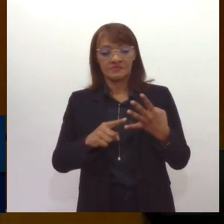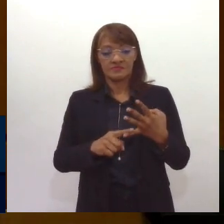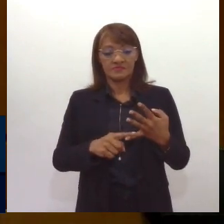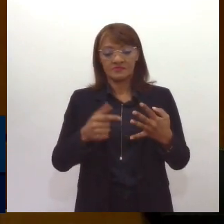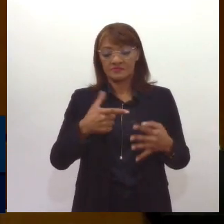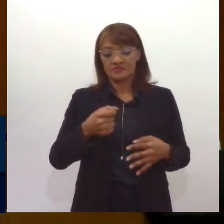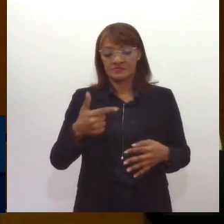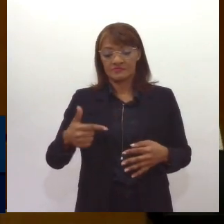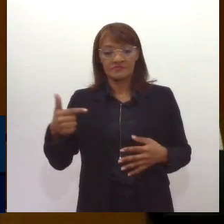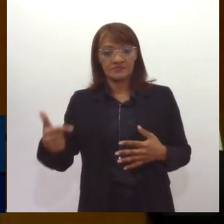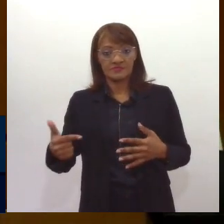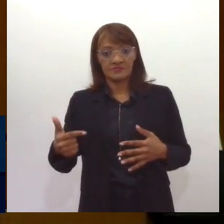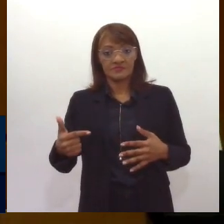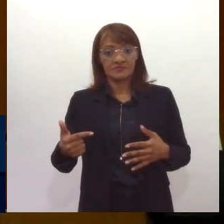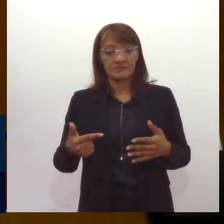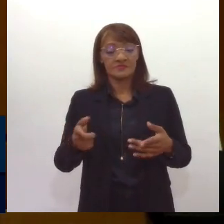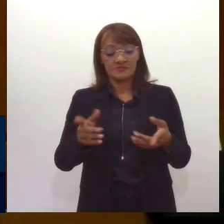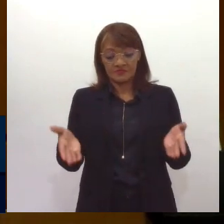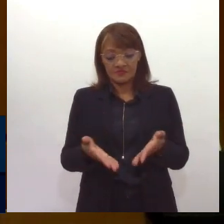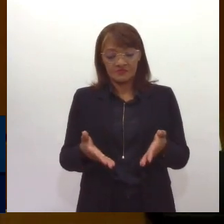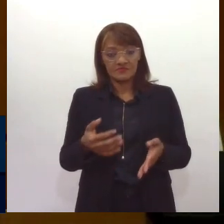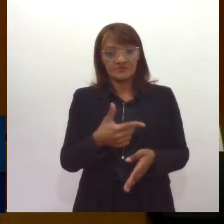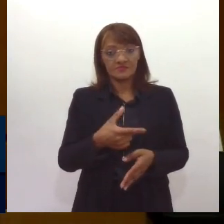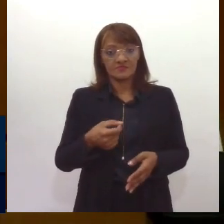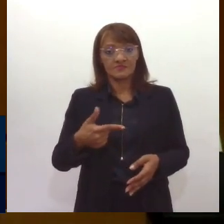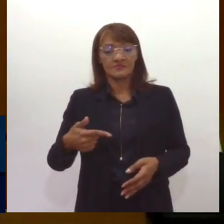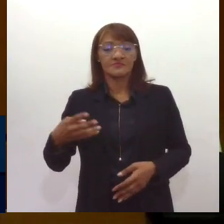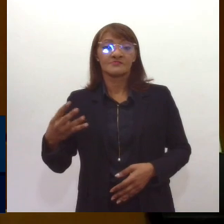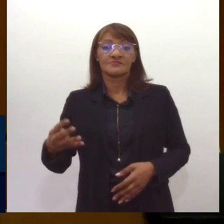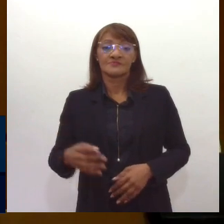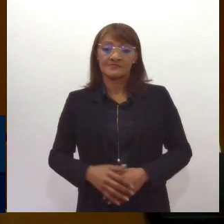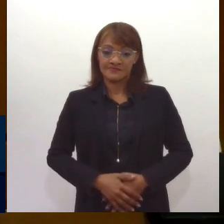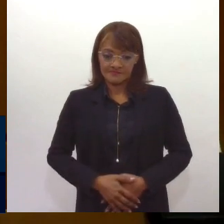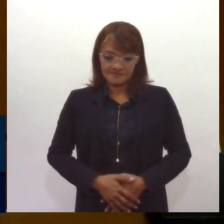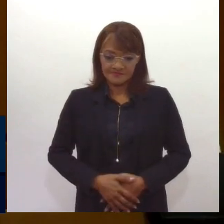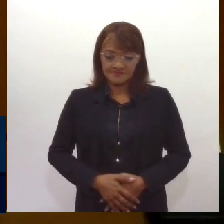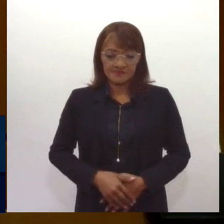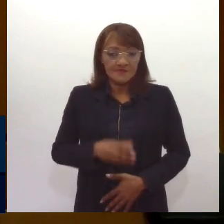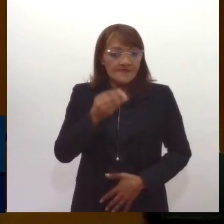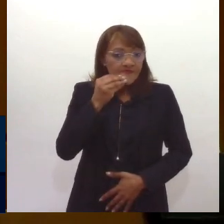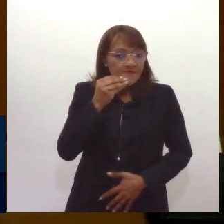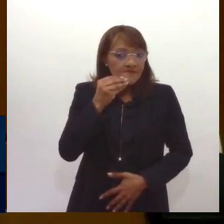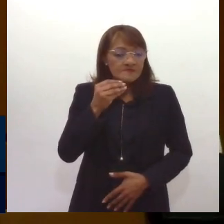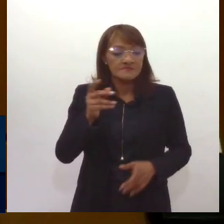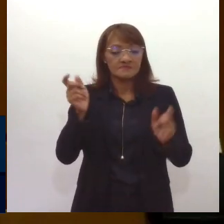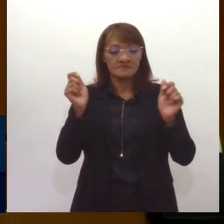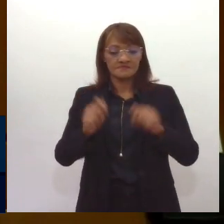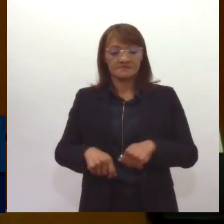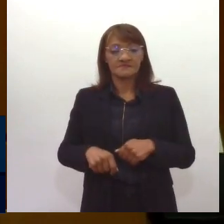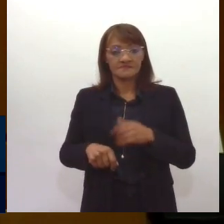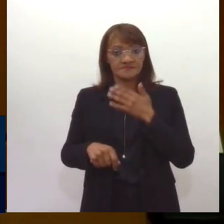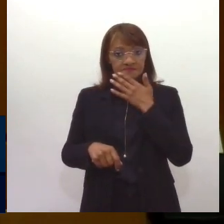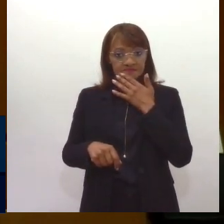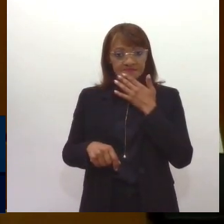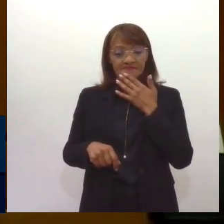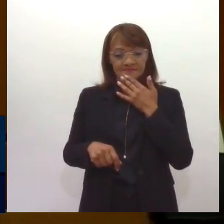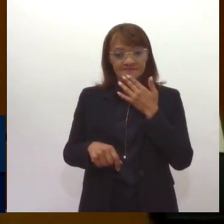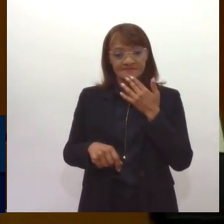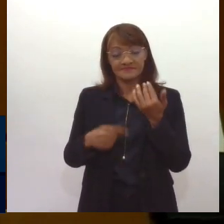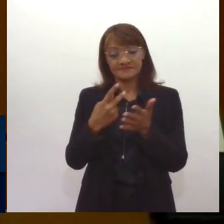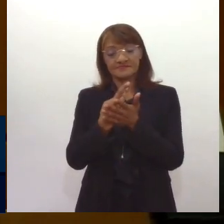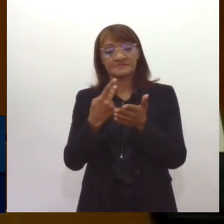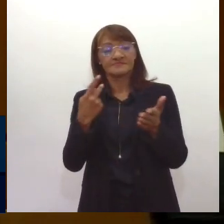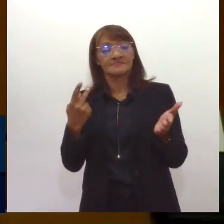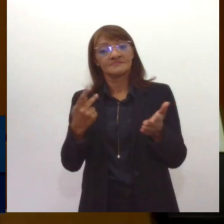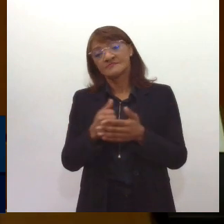24, oportunidades que poderia ser realizado esse plebiscito e deixar o povo